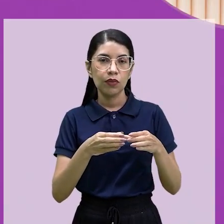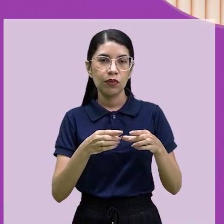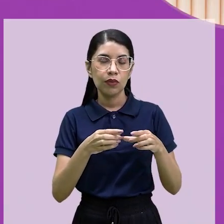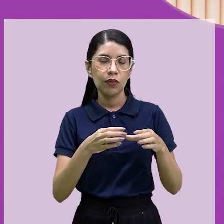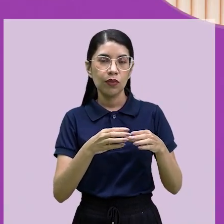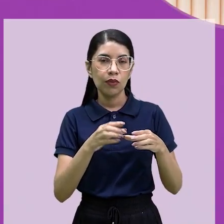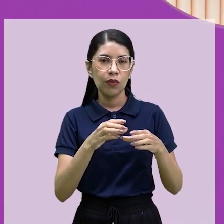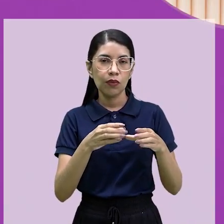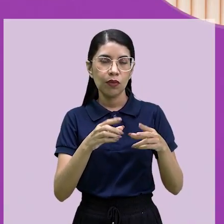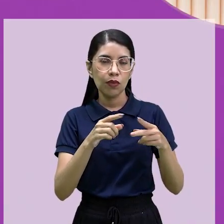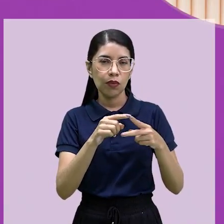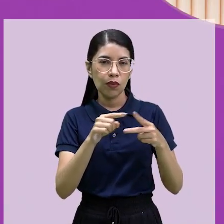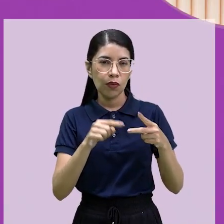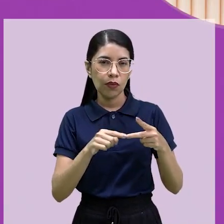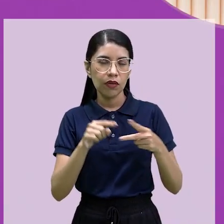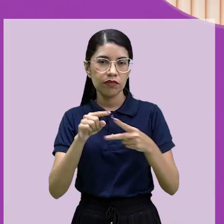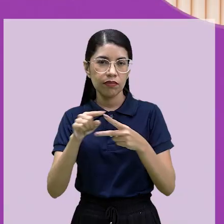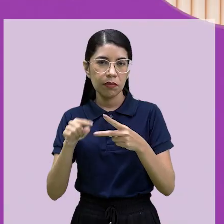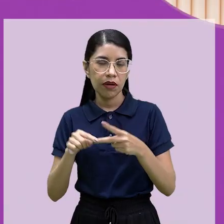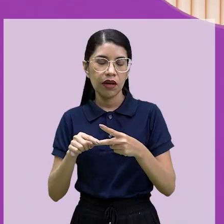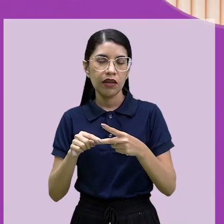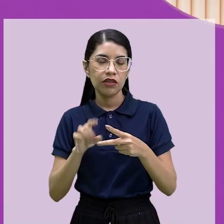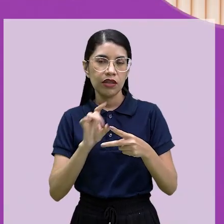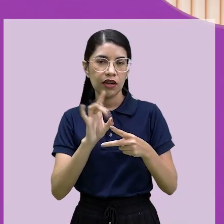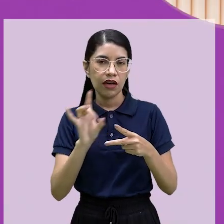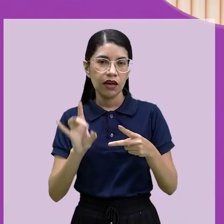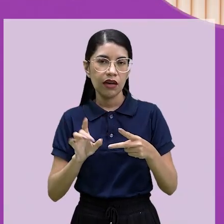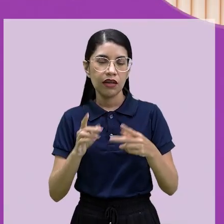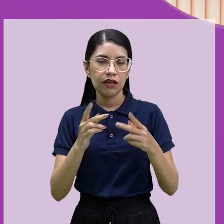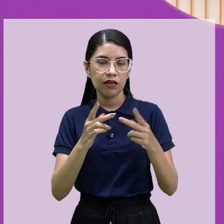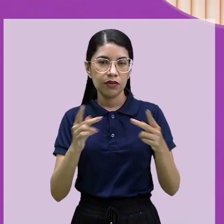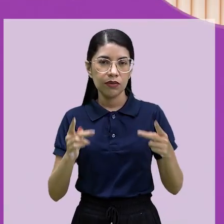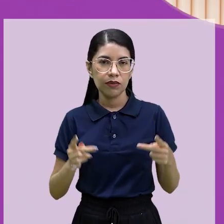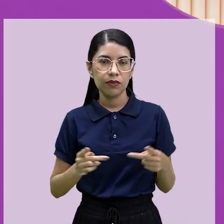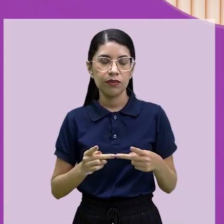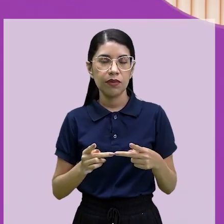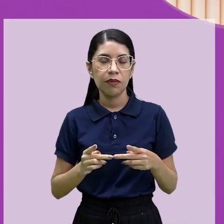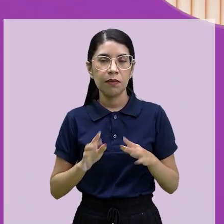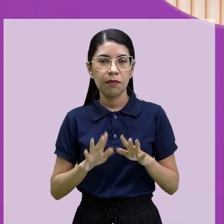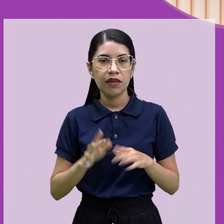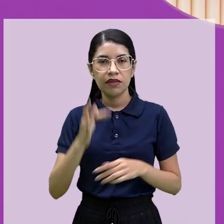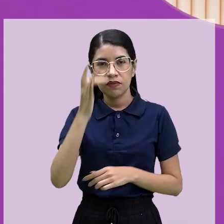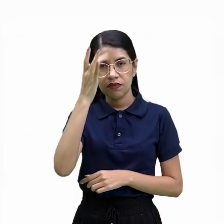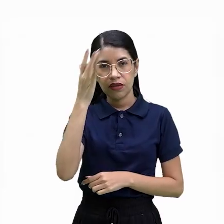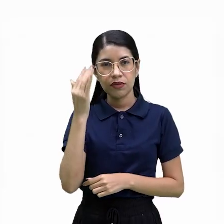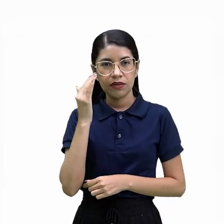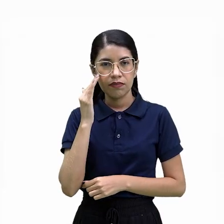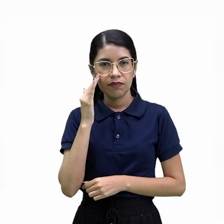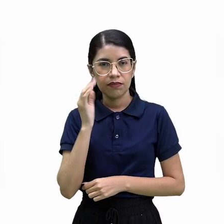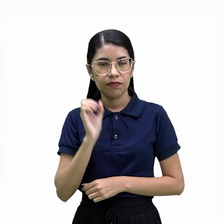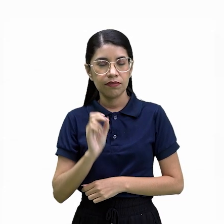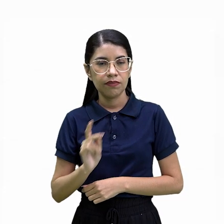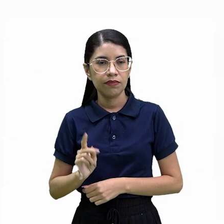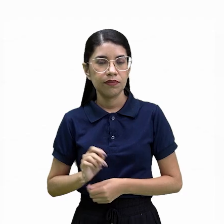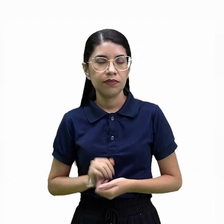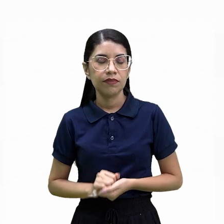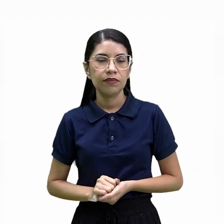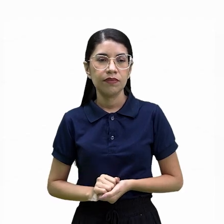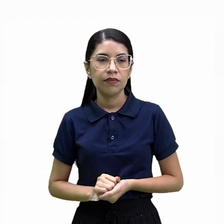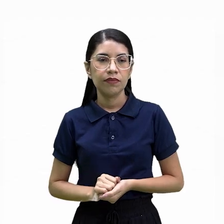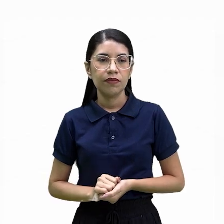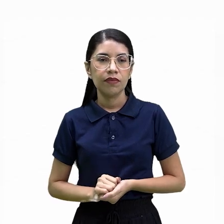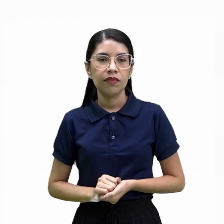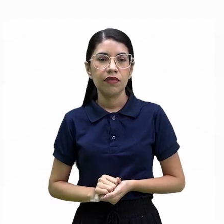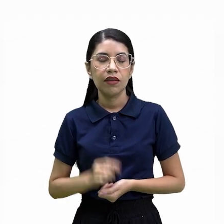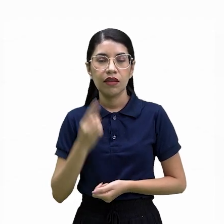de cada um dos gráficos, tá bom? Mas não vamos se desesperar, que é fácil entender. Acompanhe comigo na tela. Então tá